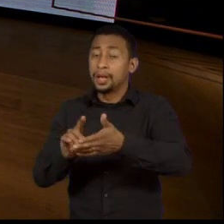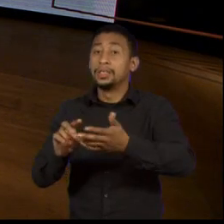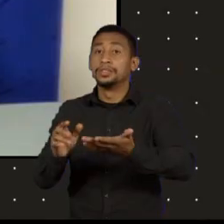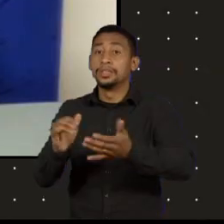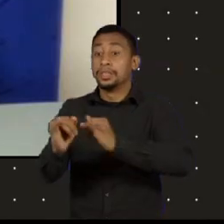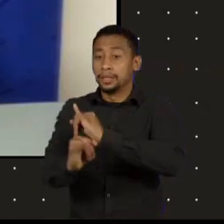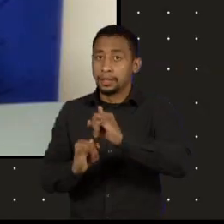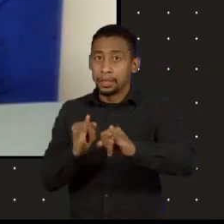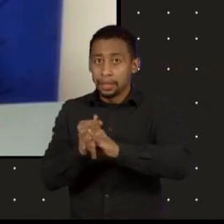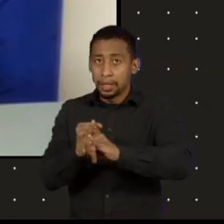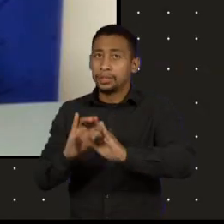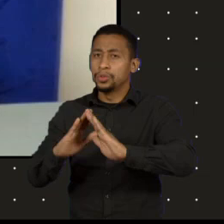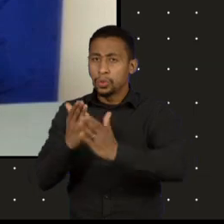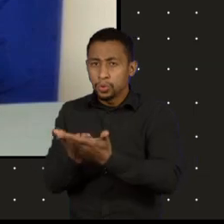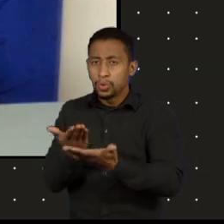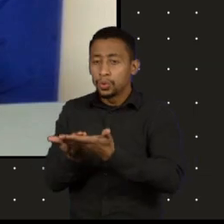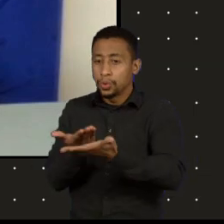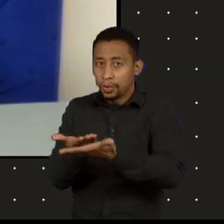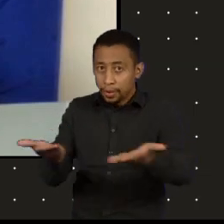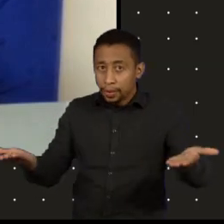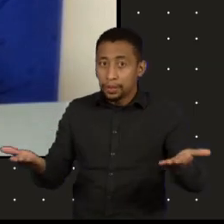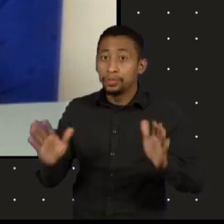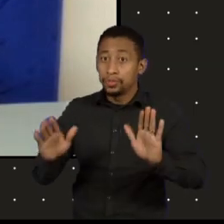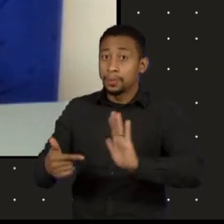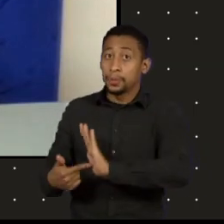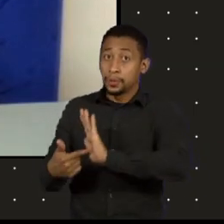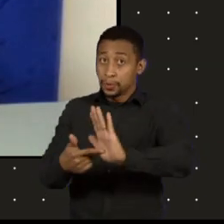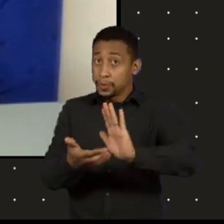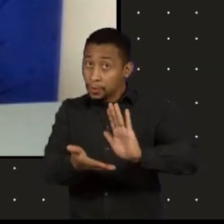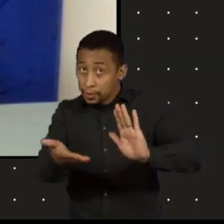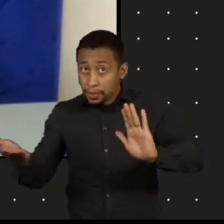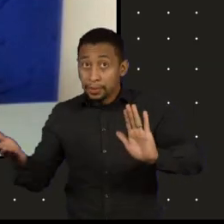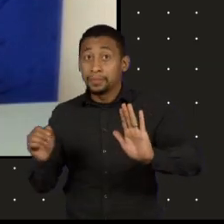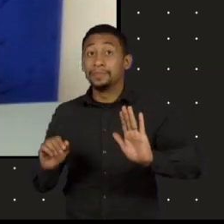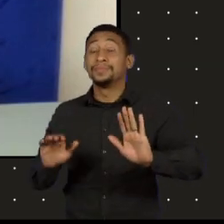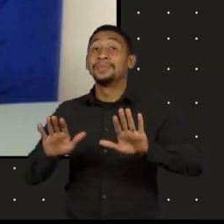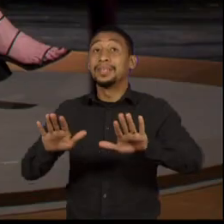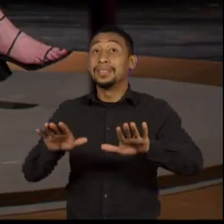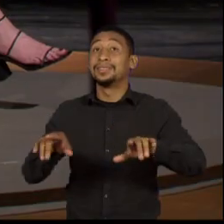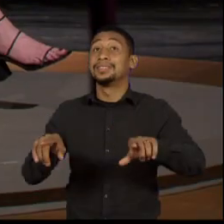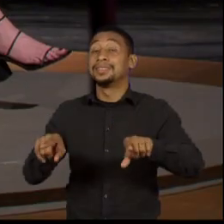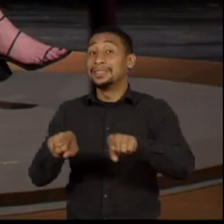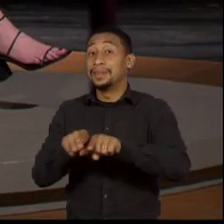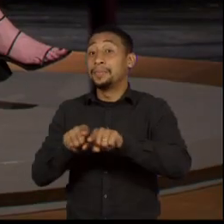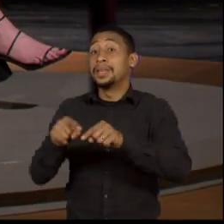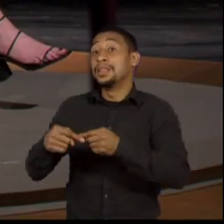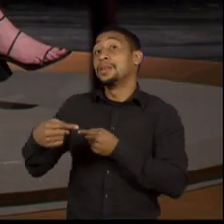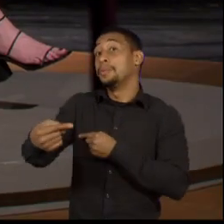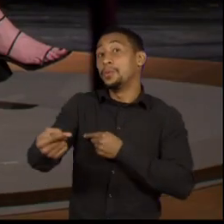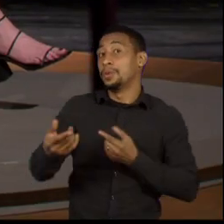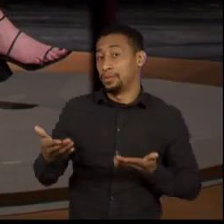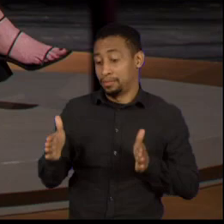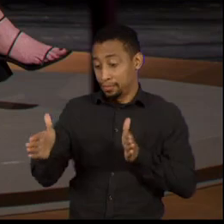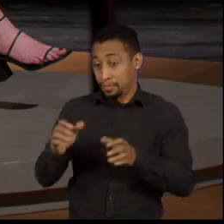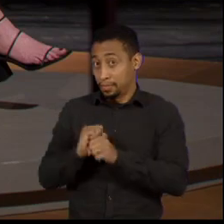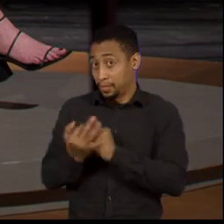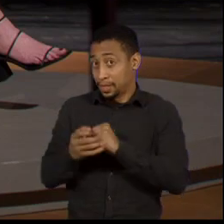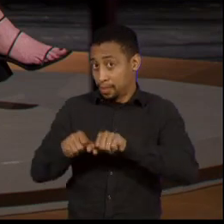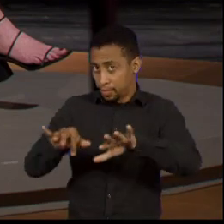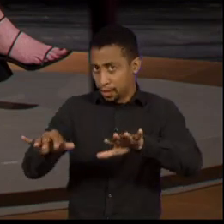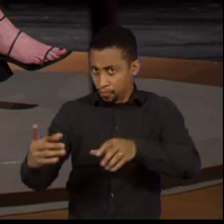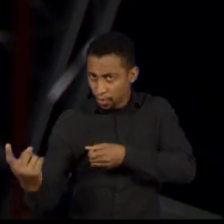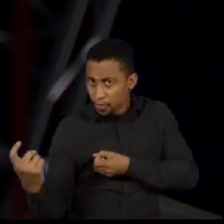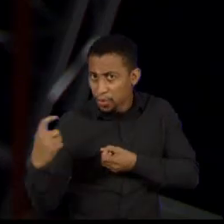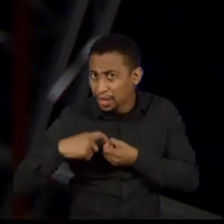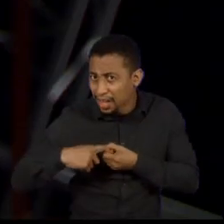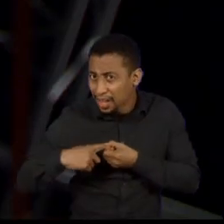que vai chegar em algum lugar aí, né? E depois da pandemia, isso vai voltar como era? É